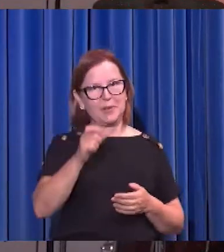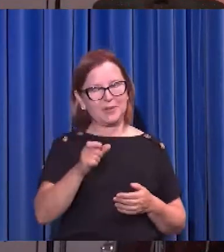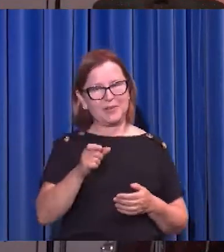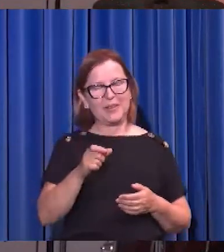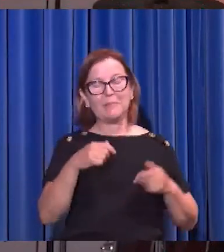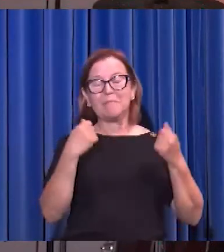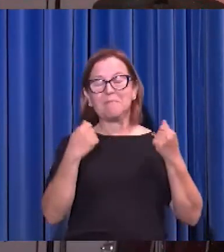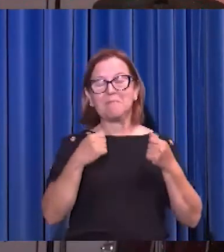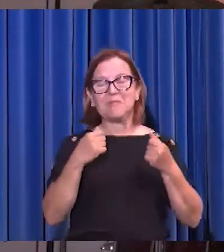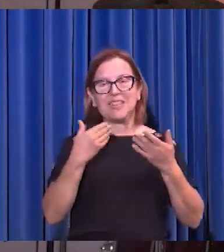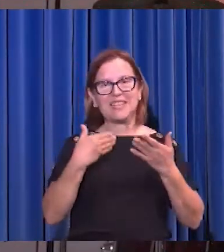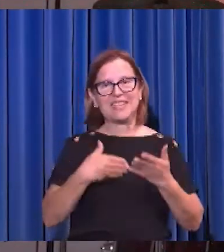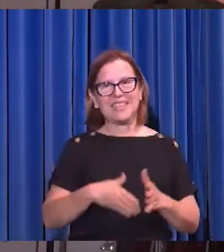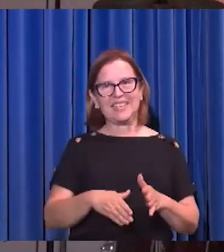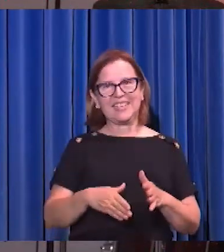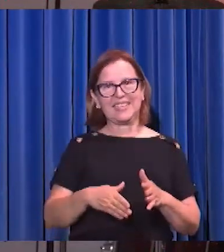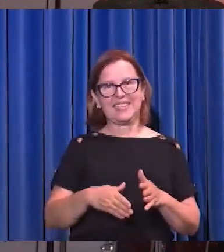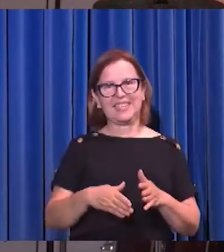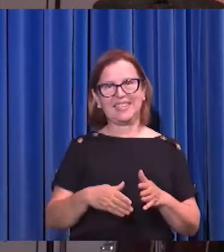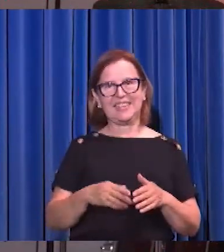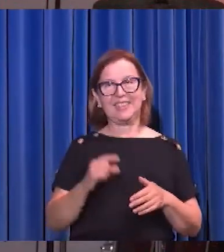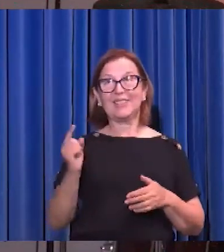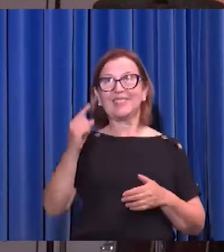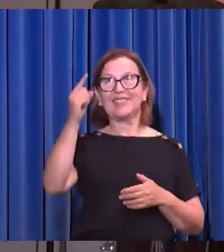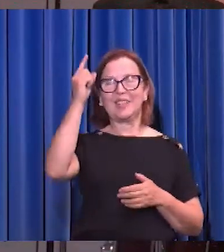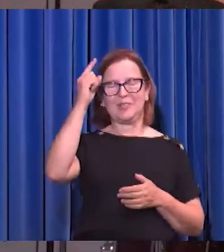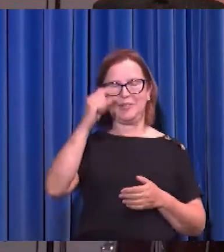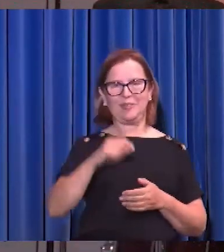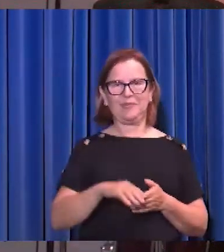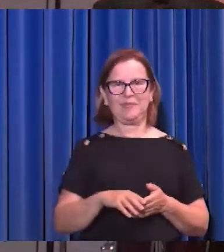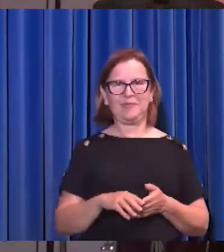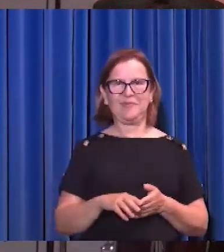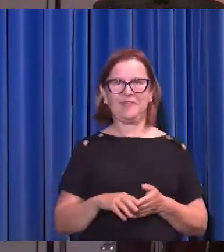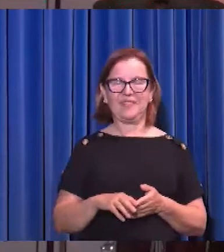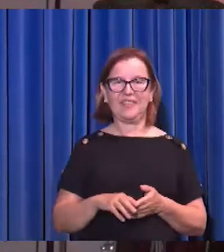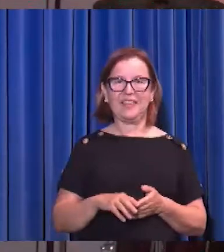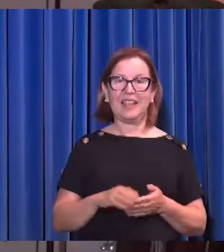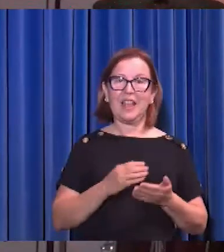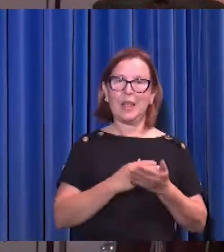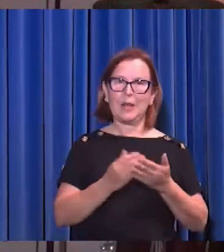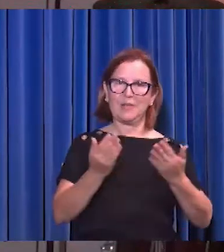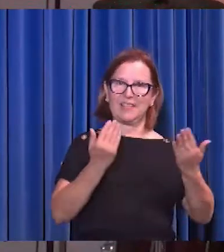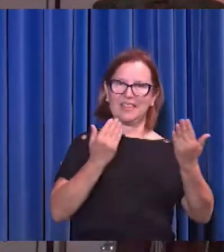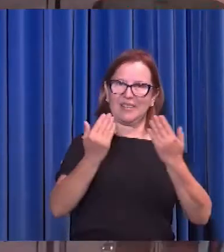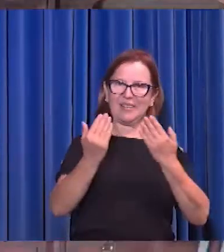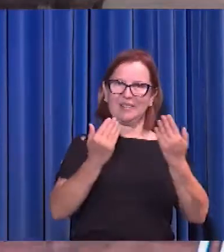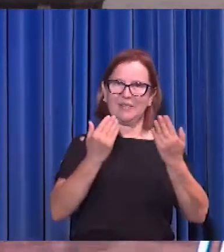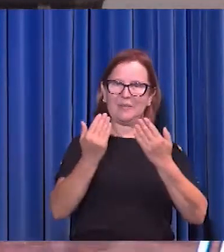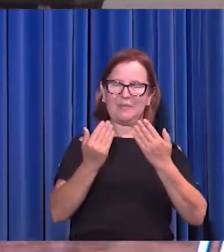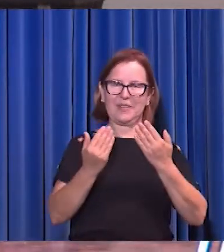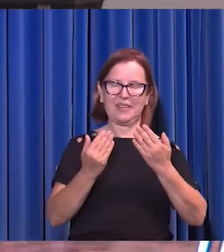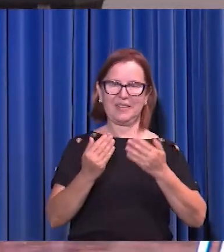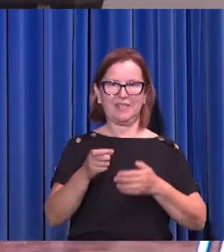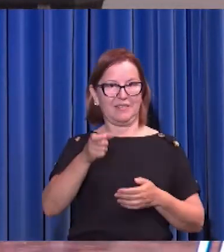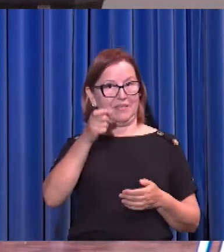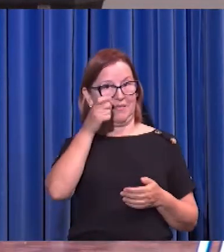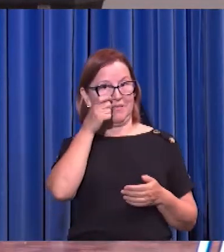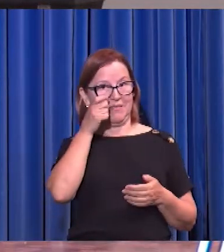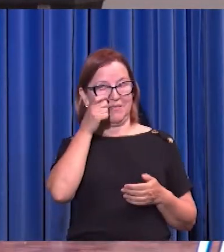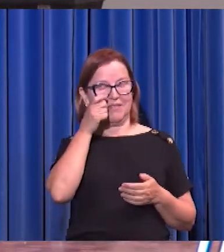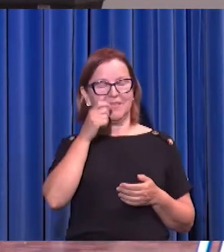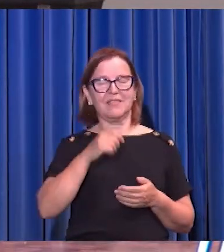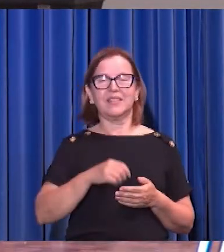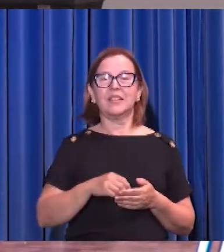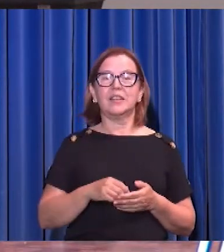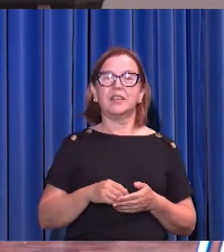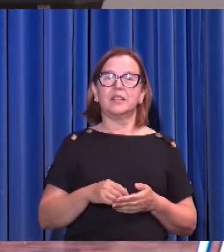alto. Então aqui ele começa fazendo uma comparação muito interessante e